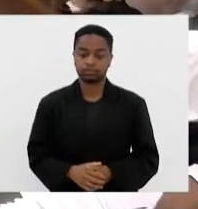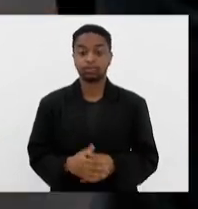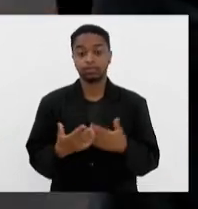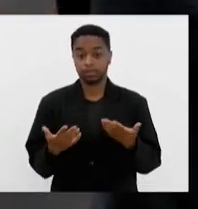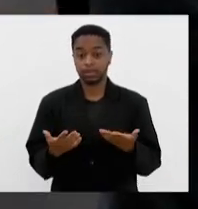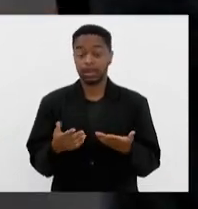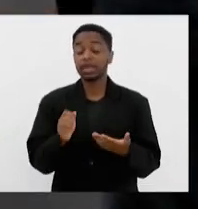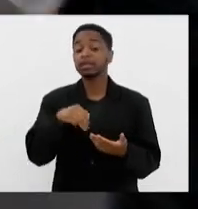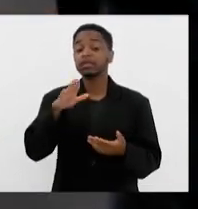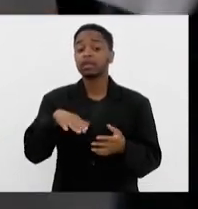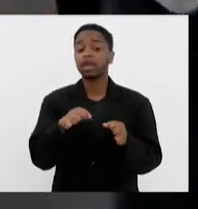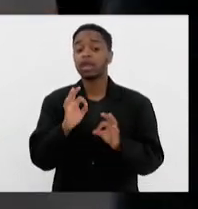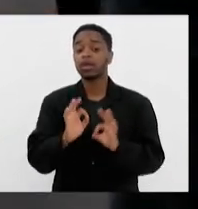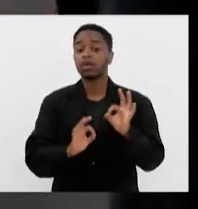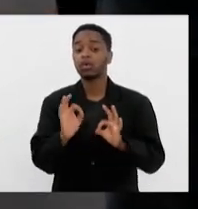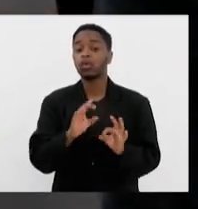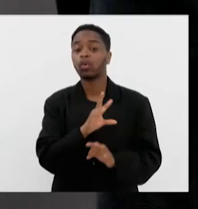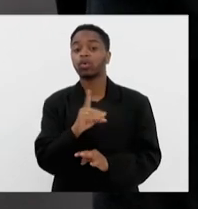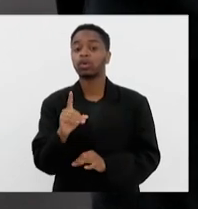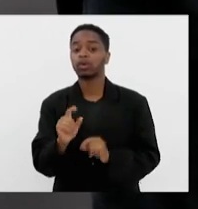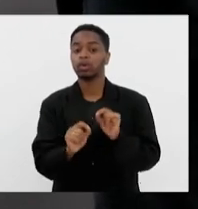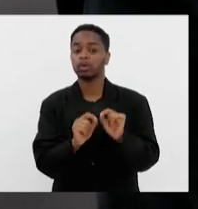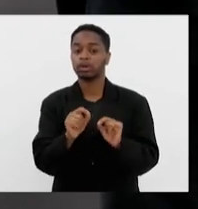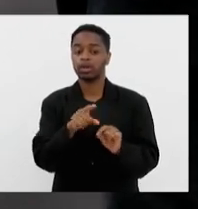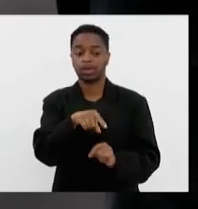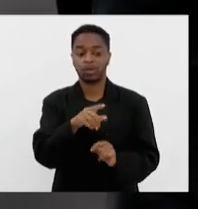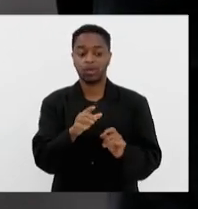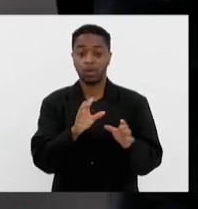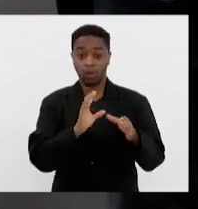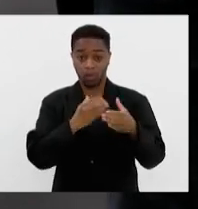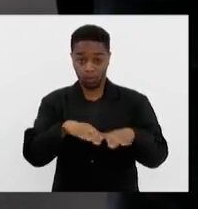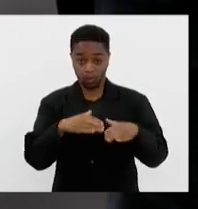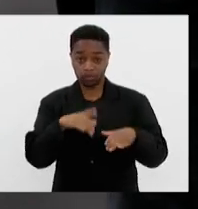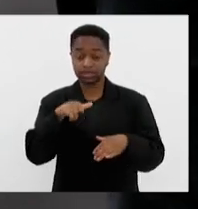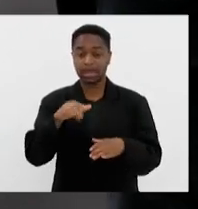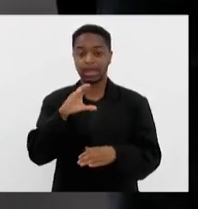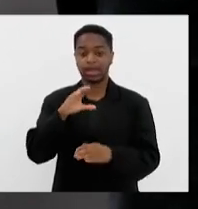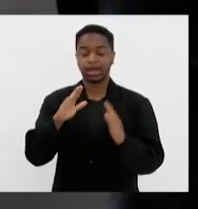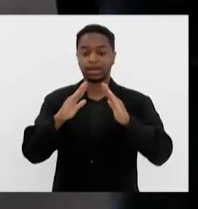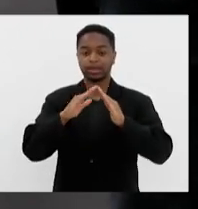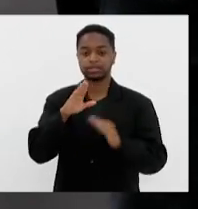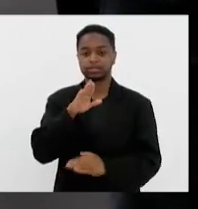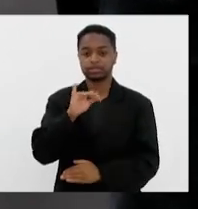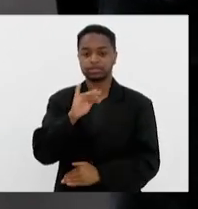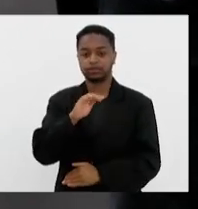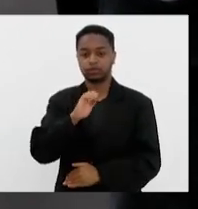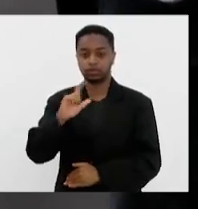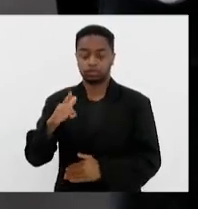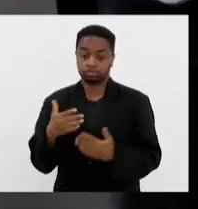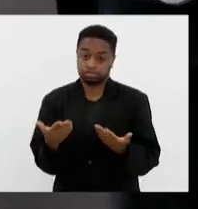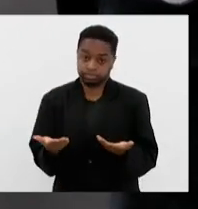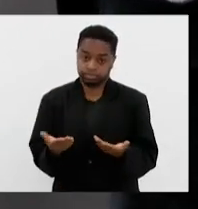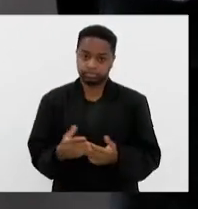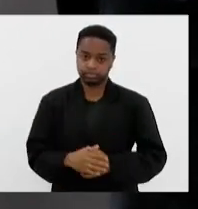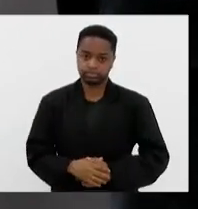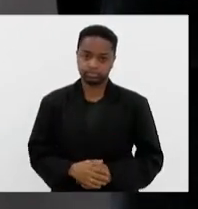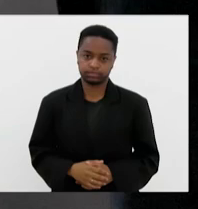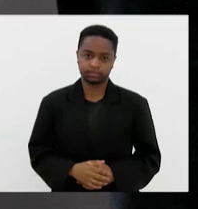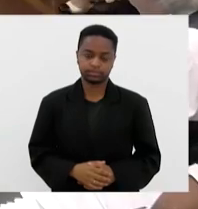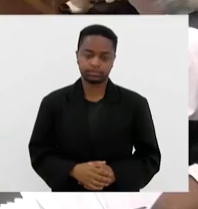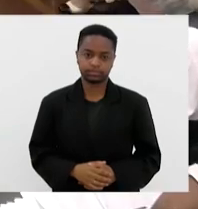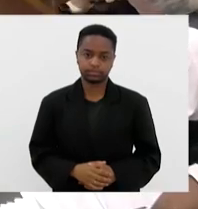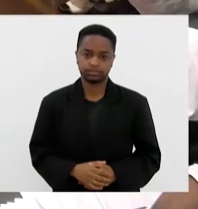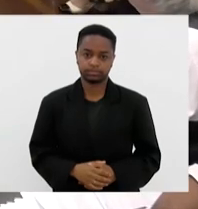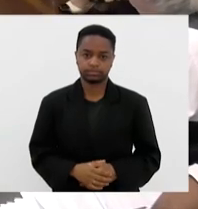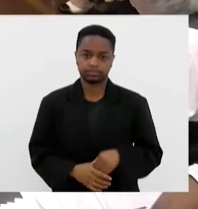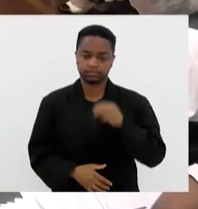coordena isso tudo hoje... dos concursos, é a Casa Civil. Bom dia.